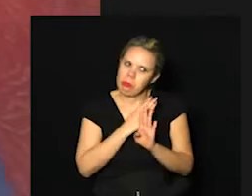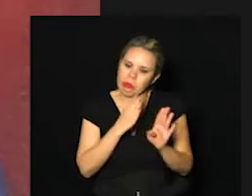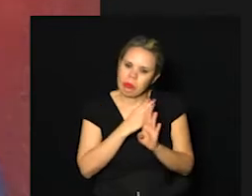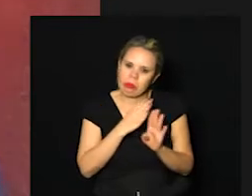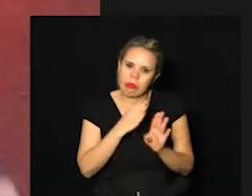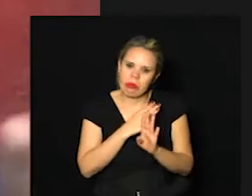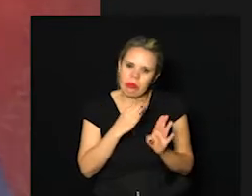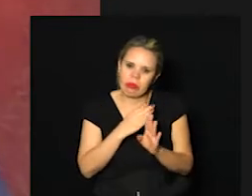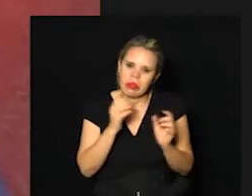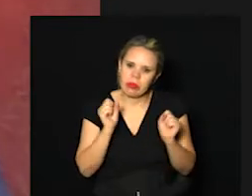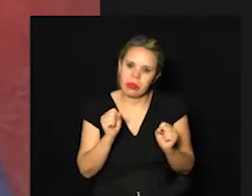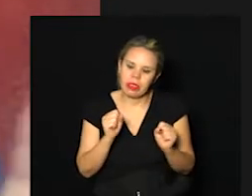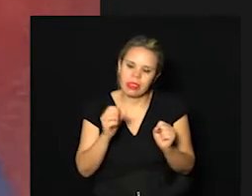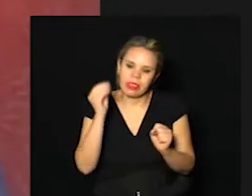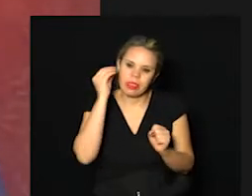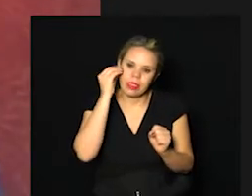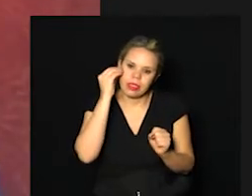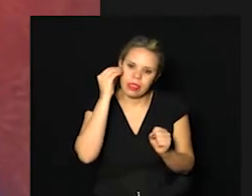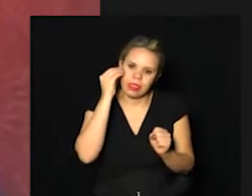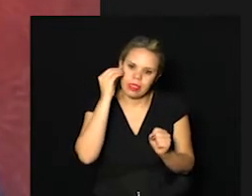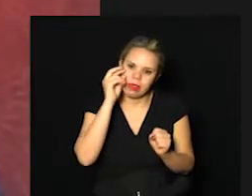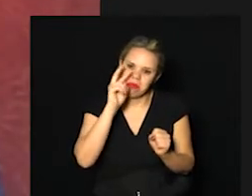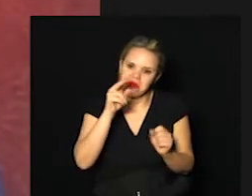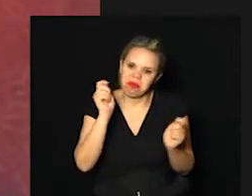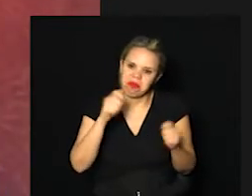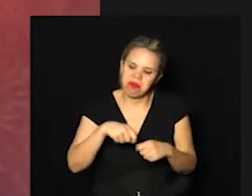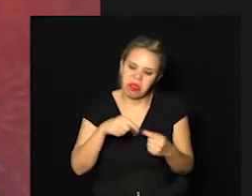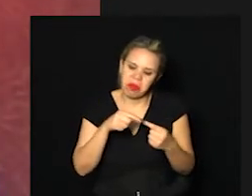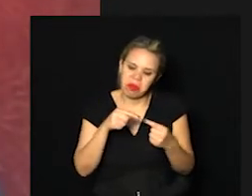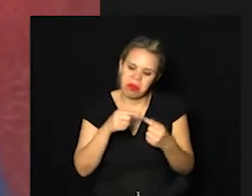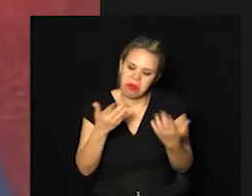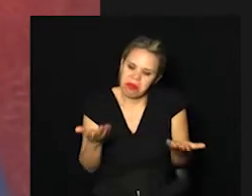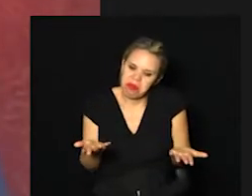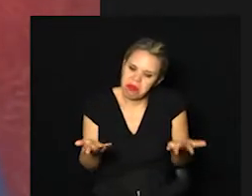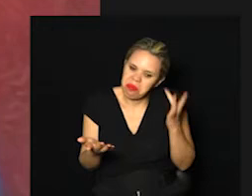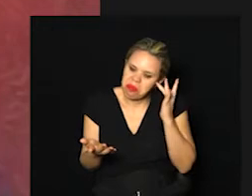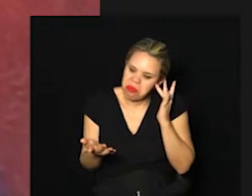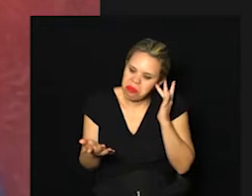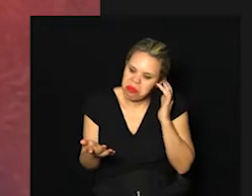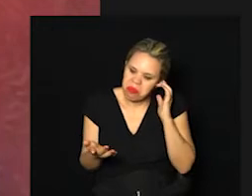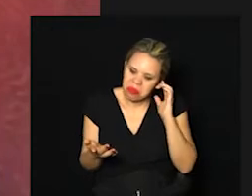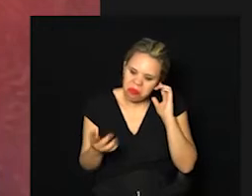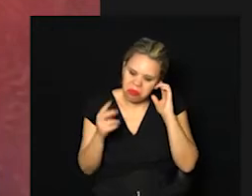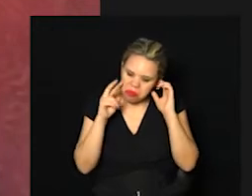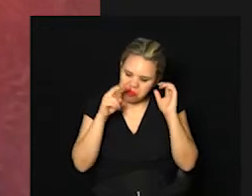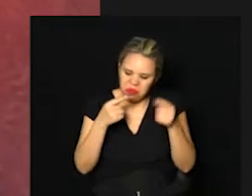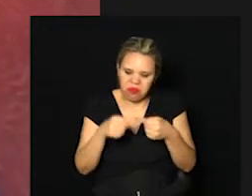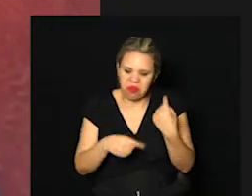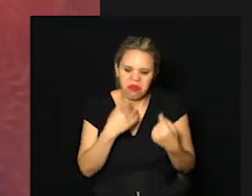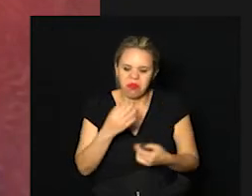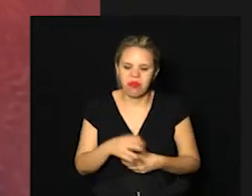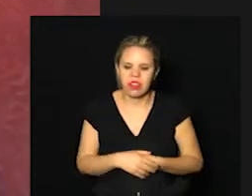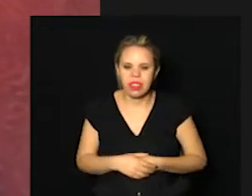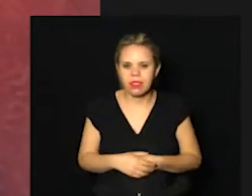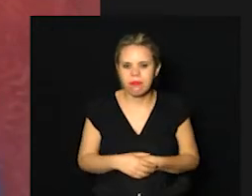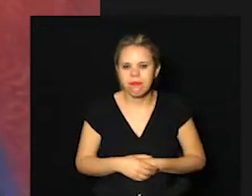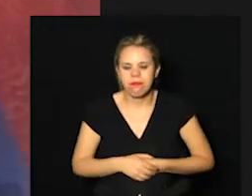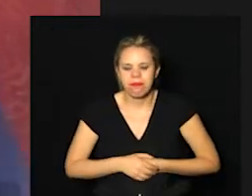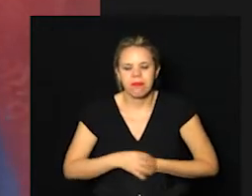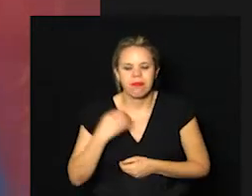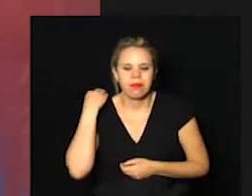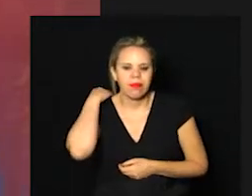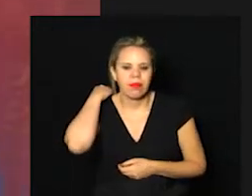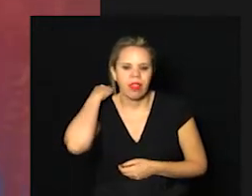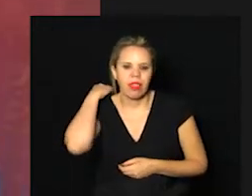dúvidas, posso até testar para ver se fica bom, mas eu acho que, pelo que eu vi, não fica muito bom não. E